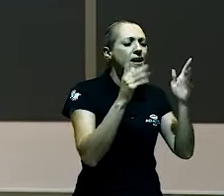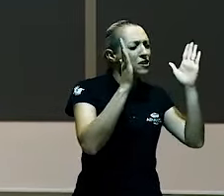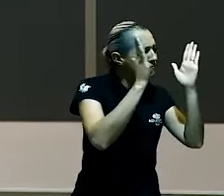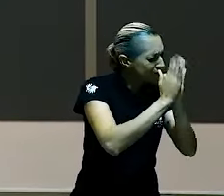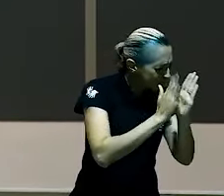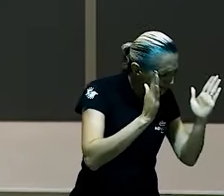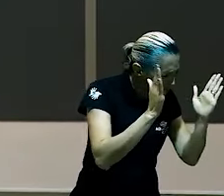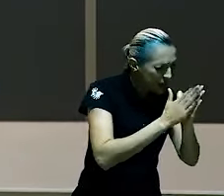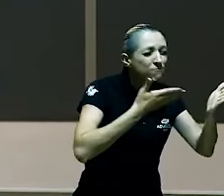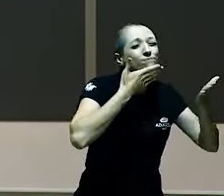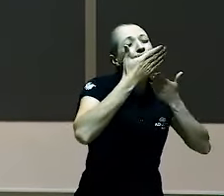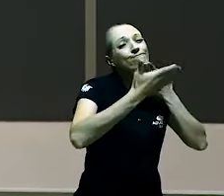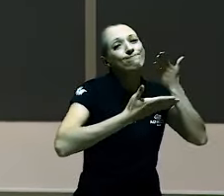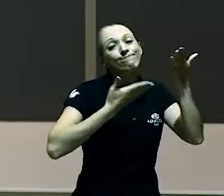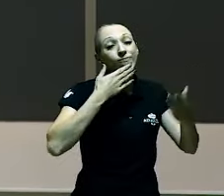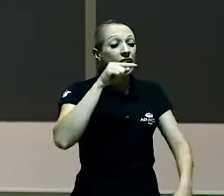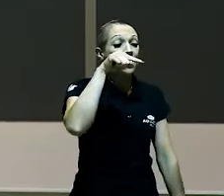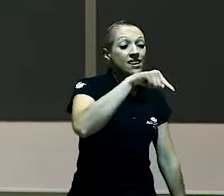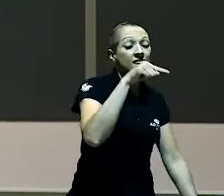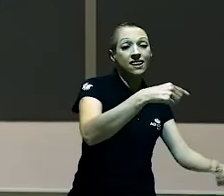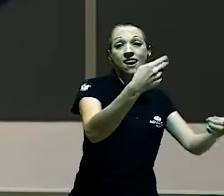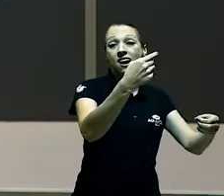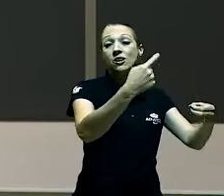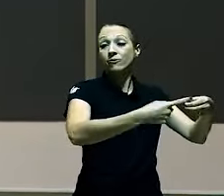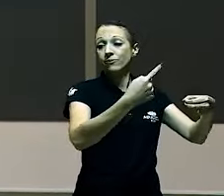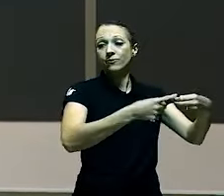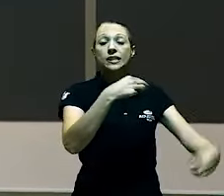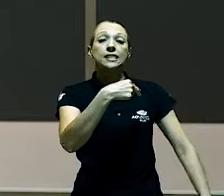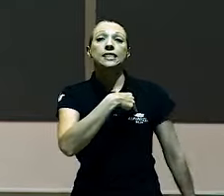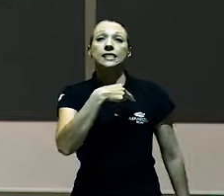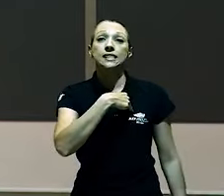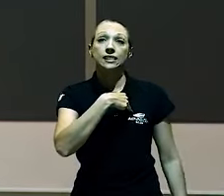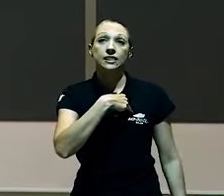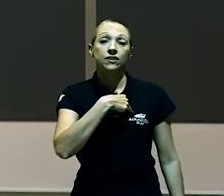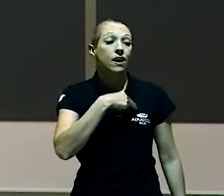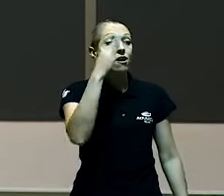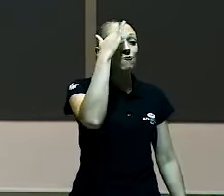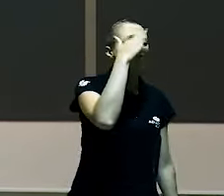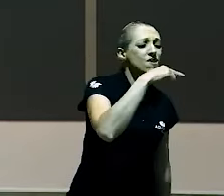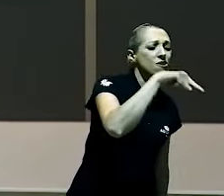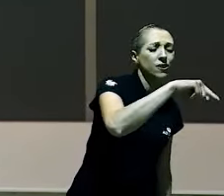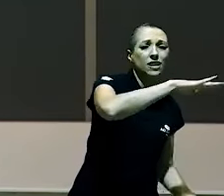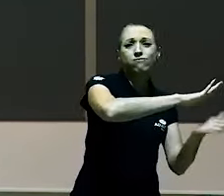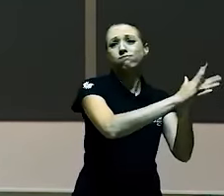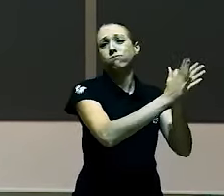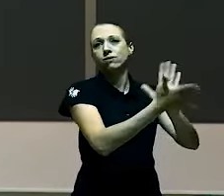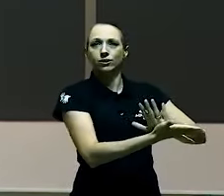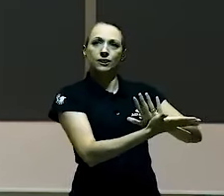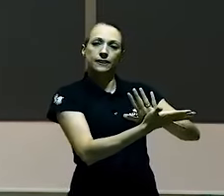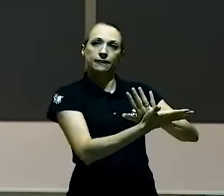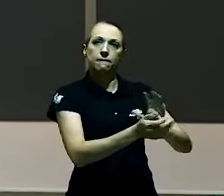até Nínive e converse com a cidade. Por quê? Porque a maldade está muito grande e eu terei que intervir